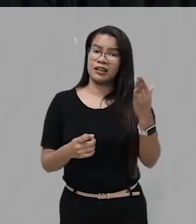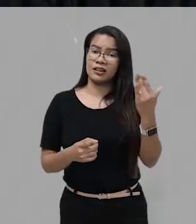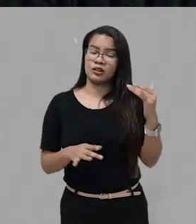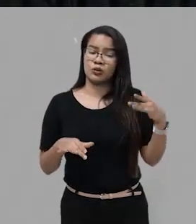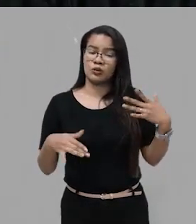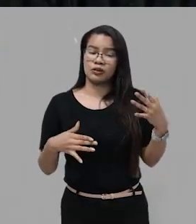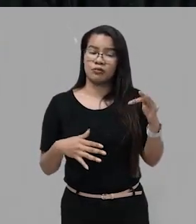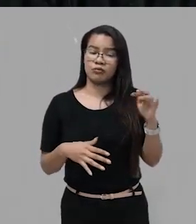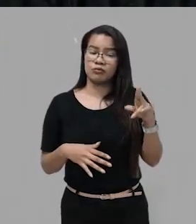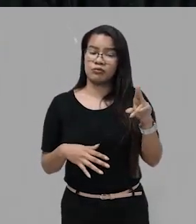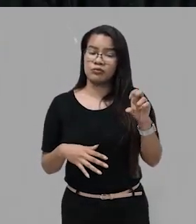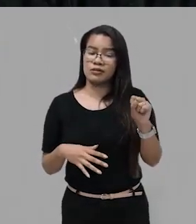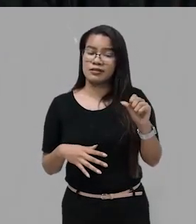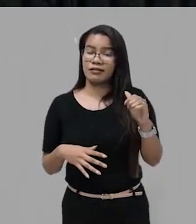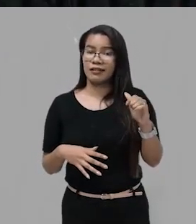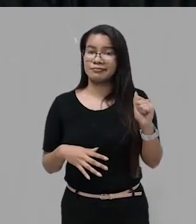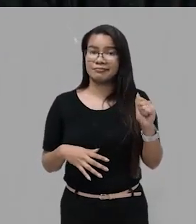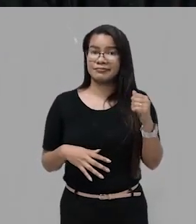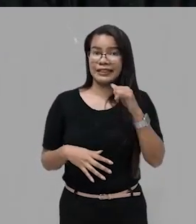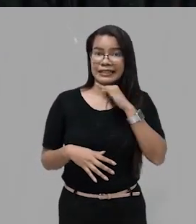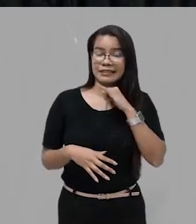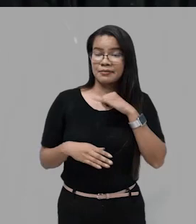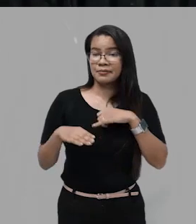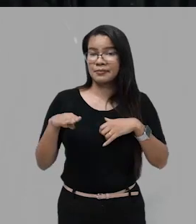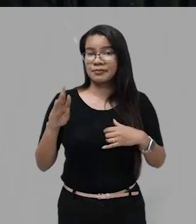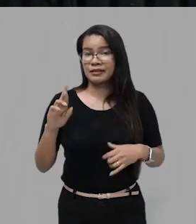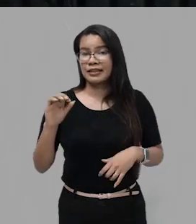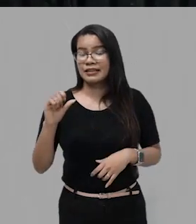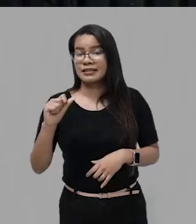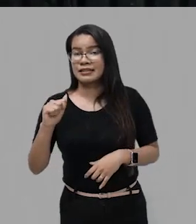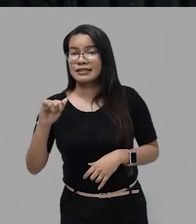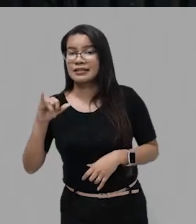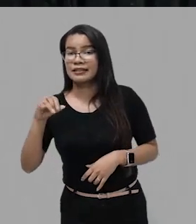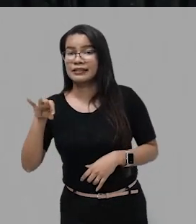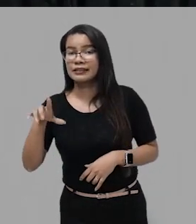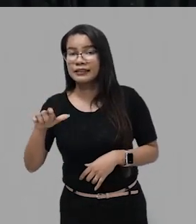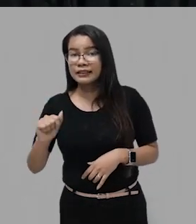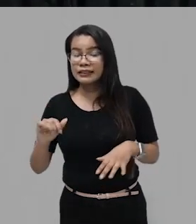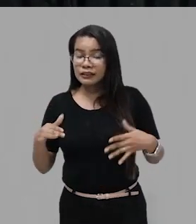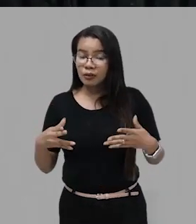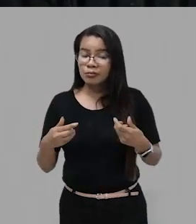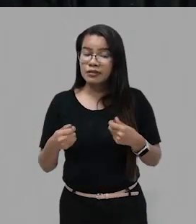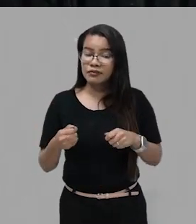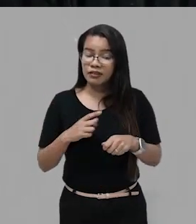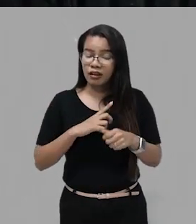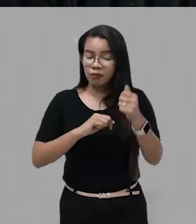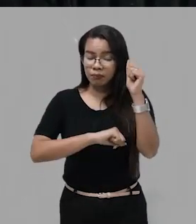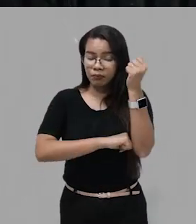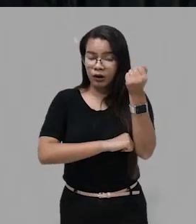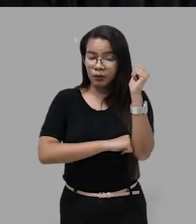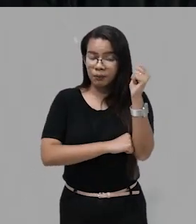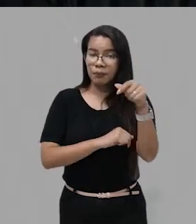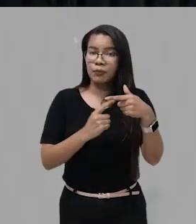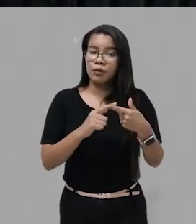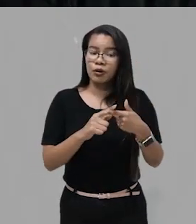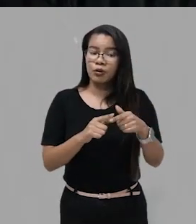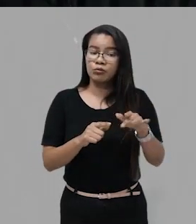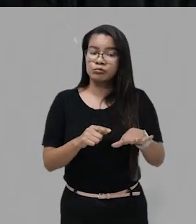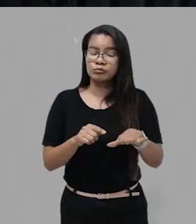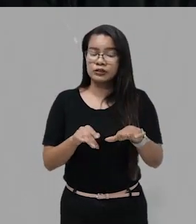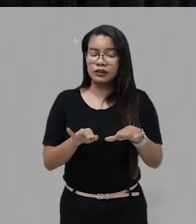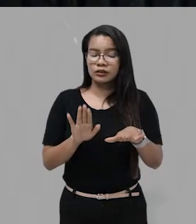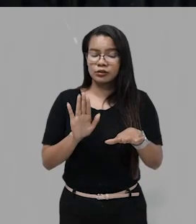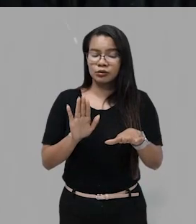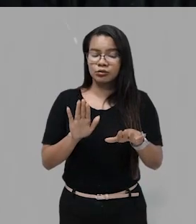era o Fusca, a Brasília, o Chevette, não tinha injeção eletrônica, aí que tinha que ter coordenação motora mesmo, que um pedal estava saindo, o outro tinha que estar ali o